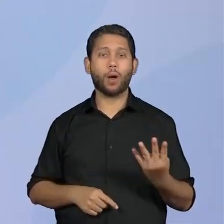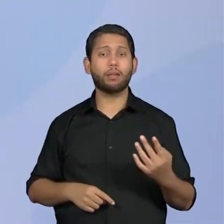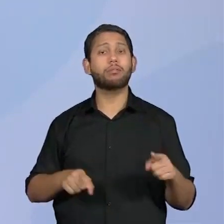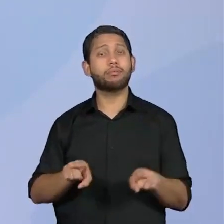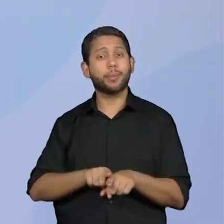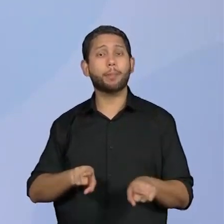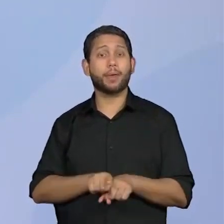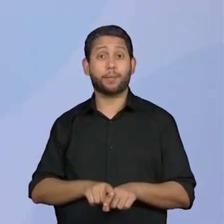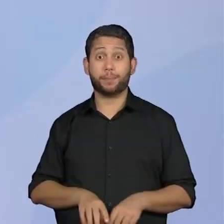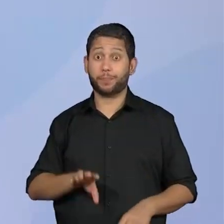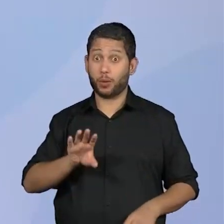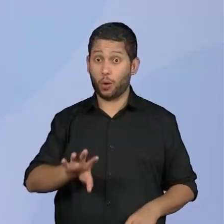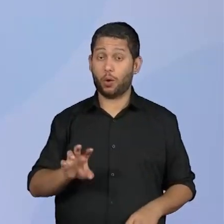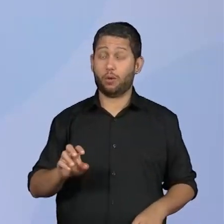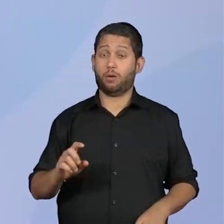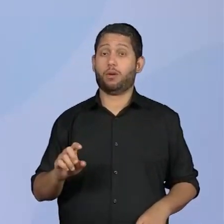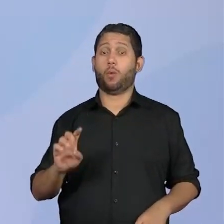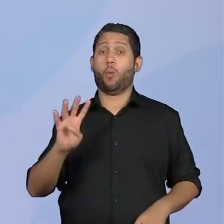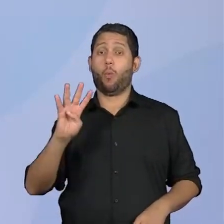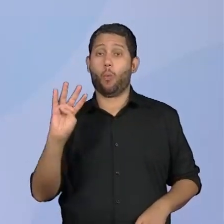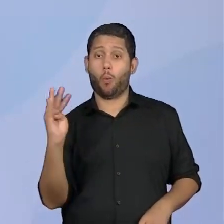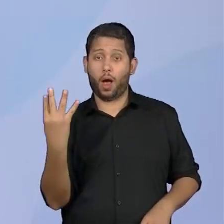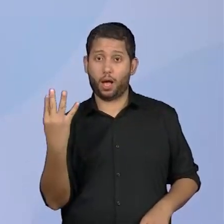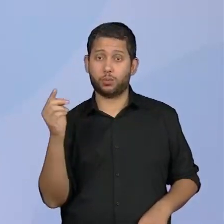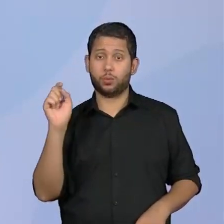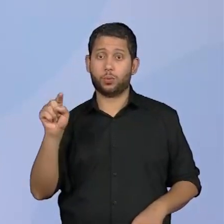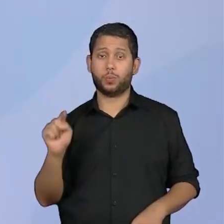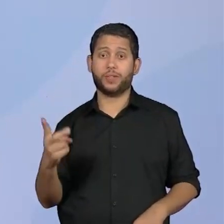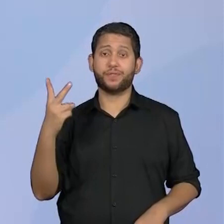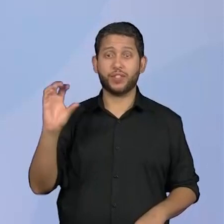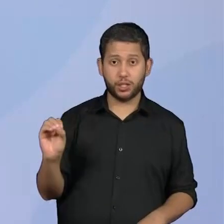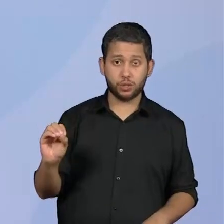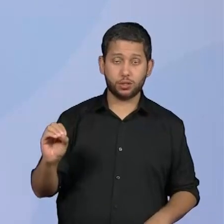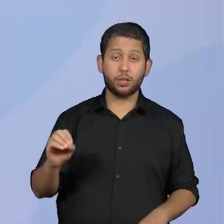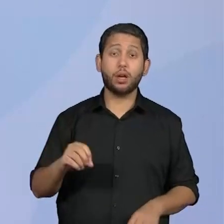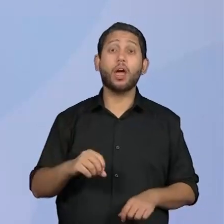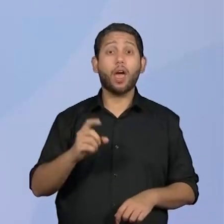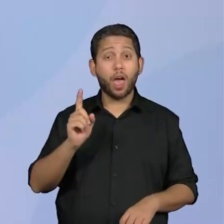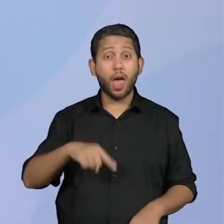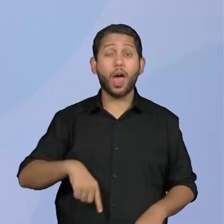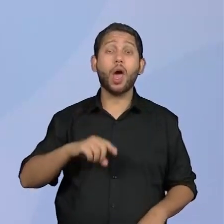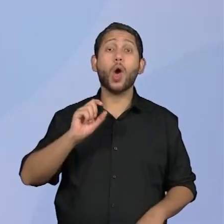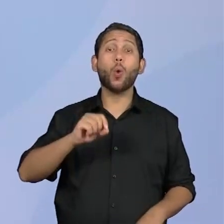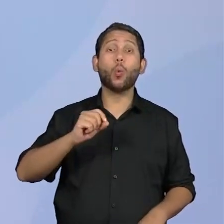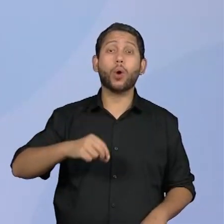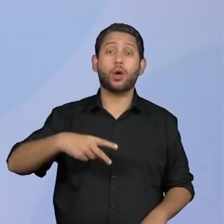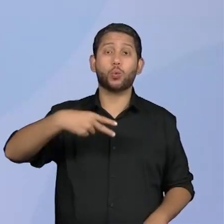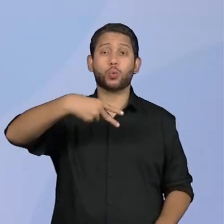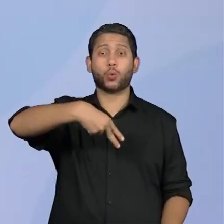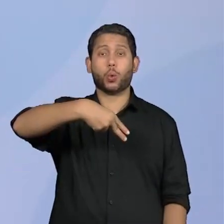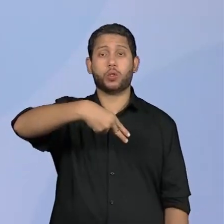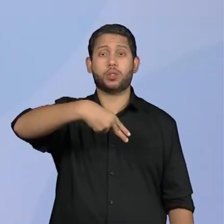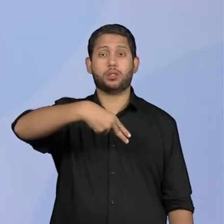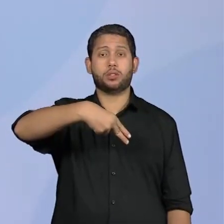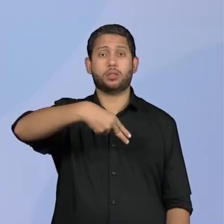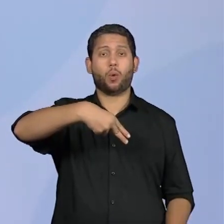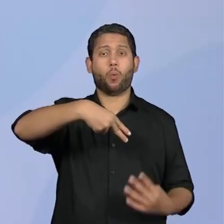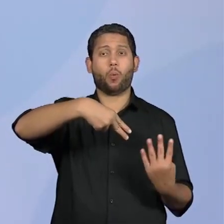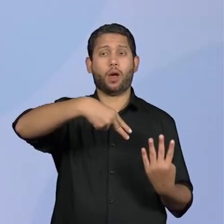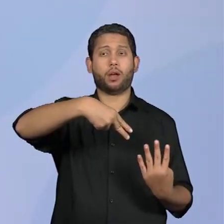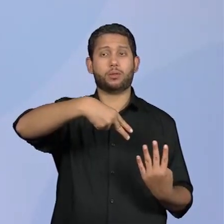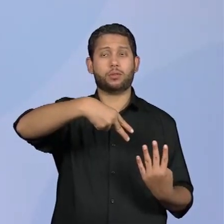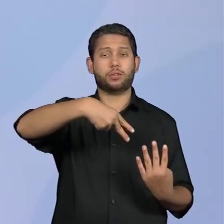também. Então, olha só, vai ficar o ponteiro grande e o ponteiro pequeno apontando para o